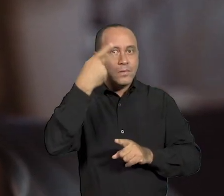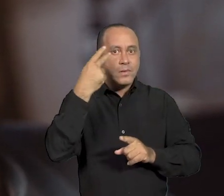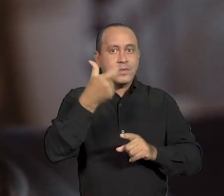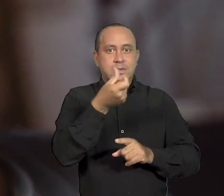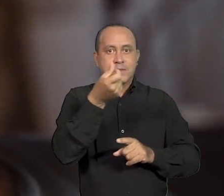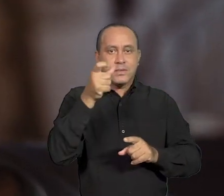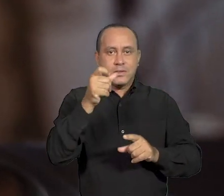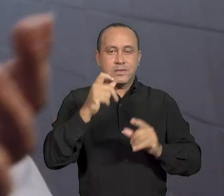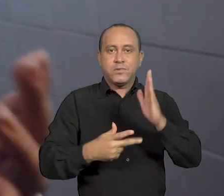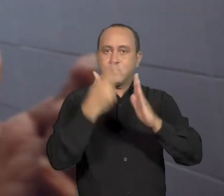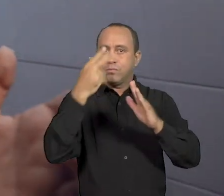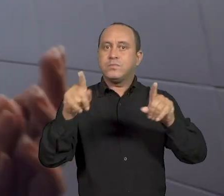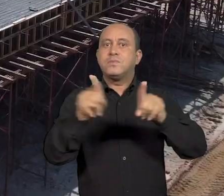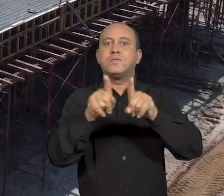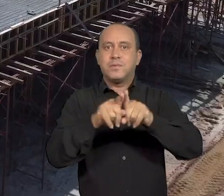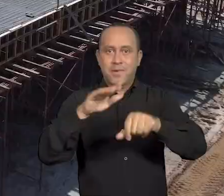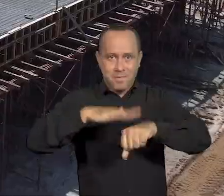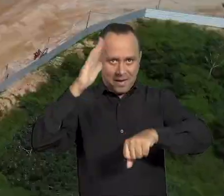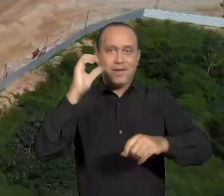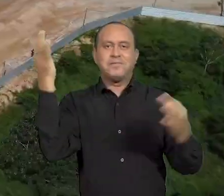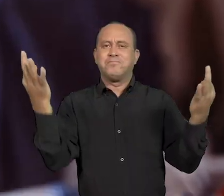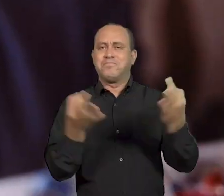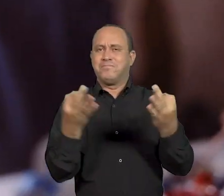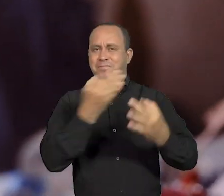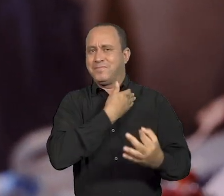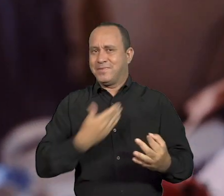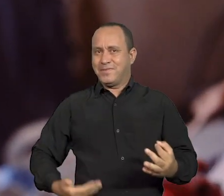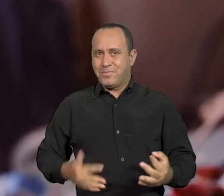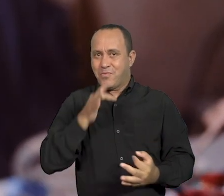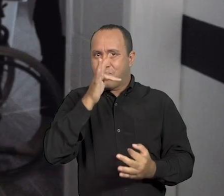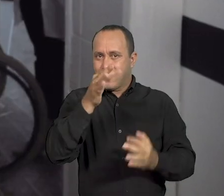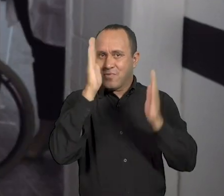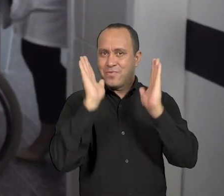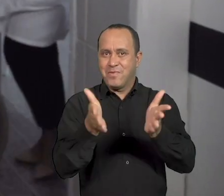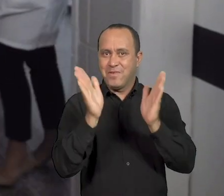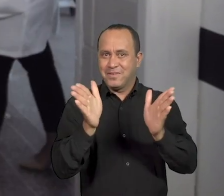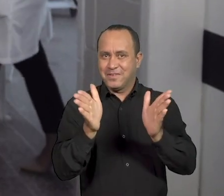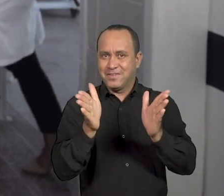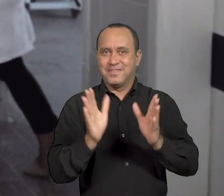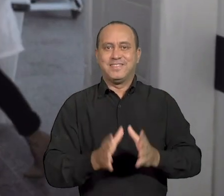feitos 6.000 procedimentos. E vem mais! Tá que tá. Governo de Sergipe, o futuro começou!